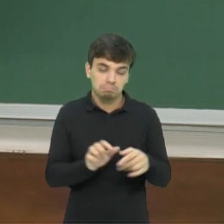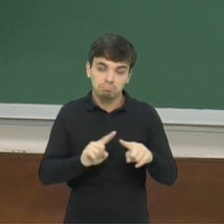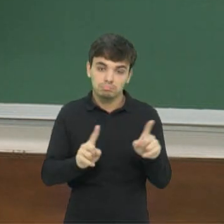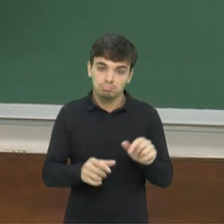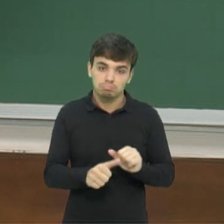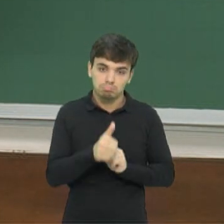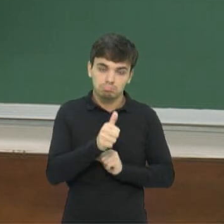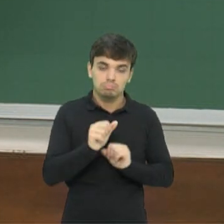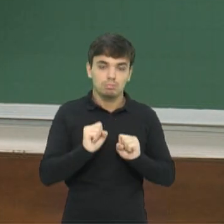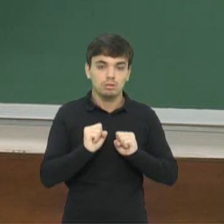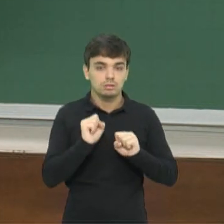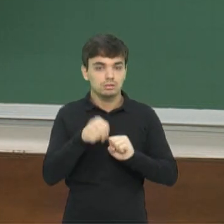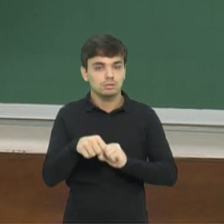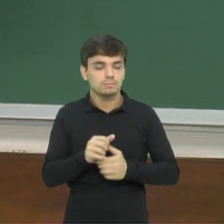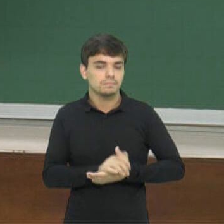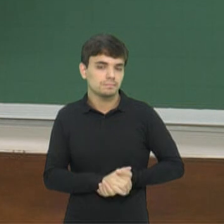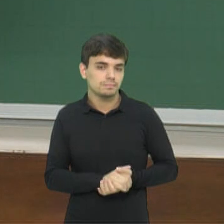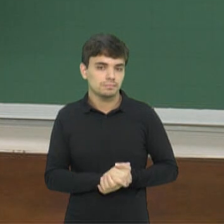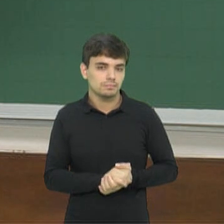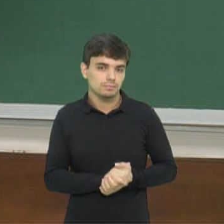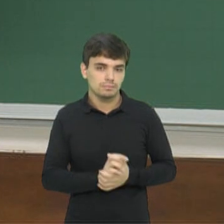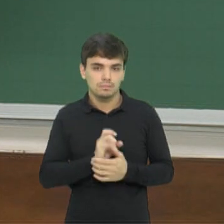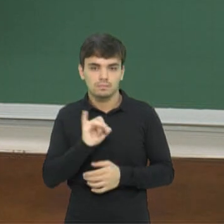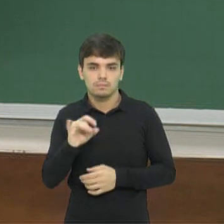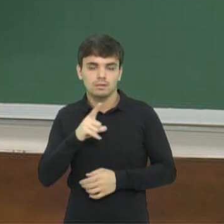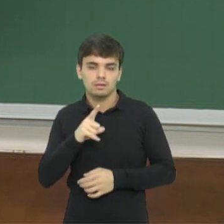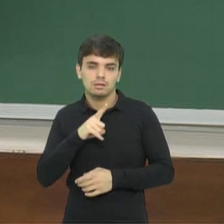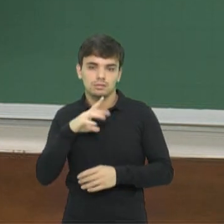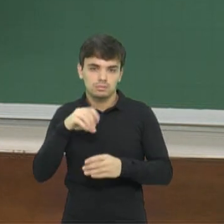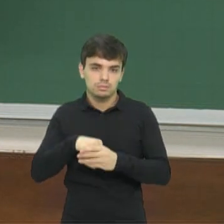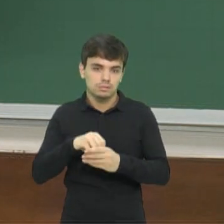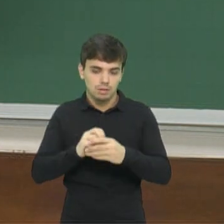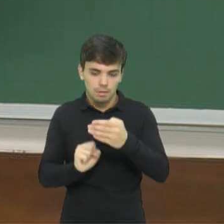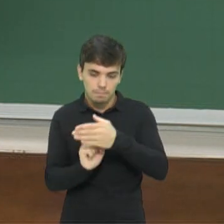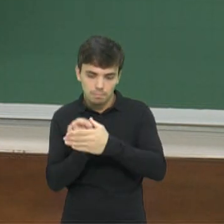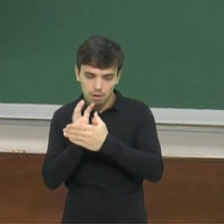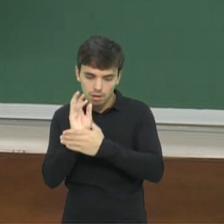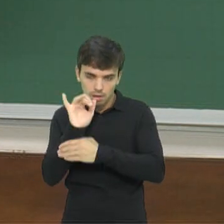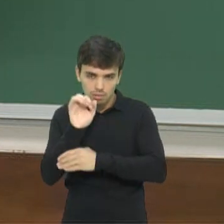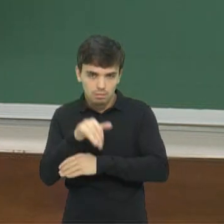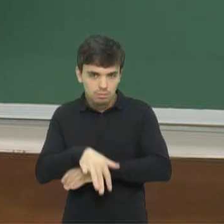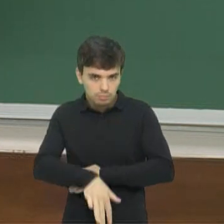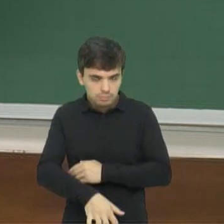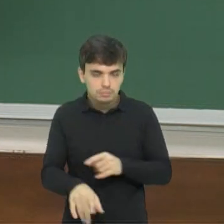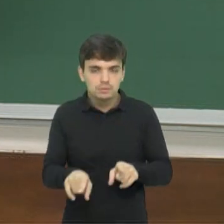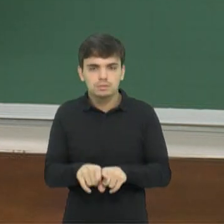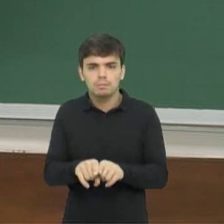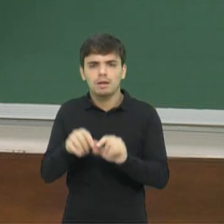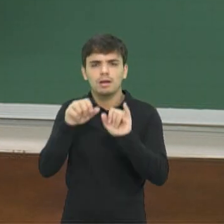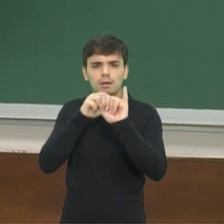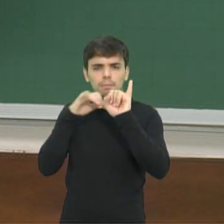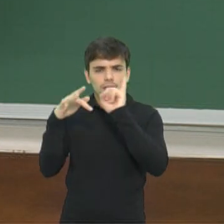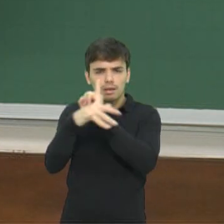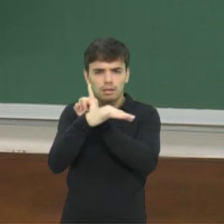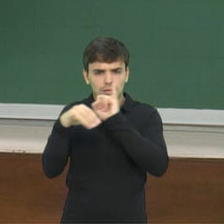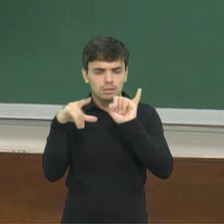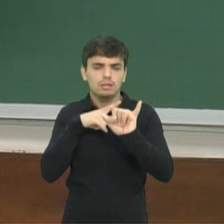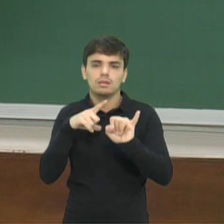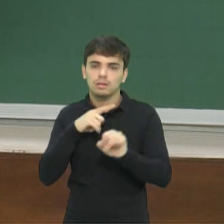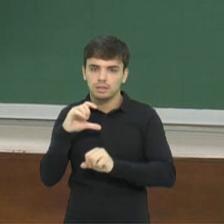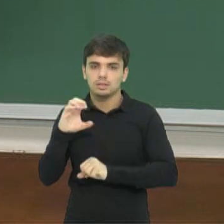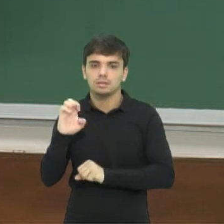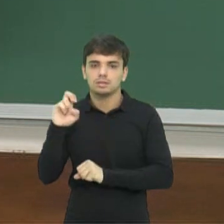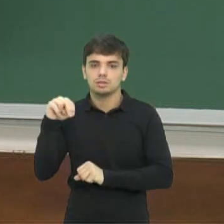também podem surgir na região. Né? No caso, do interior de vulcões ou essas ilhas que tem muito enxofre, né? As bactérias conseguem